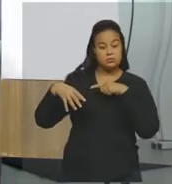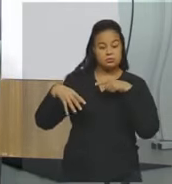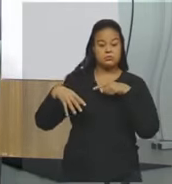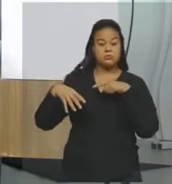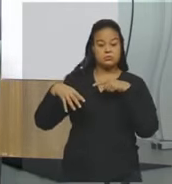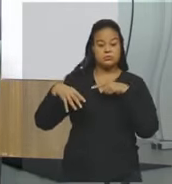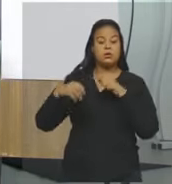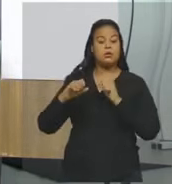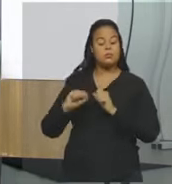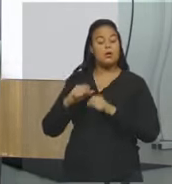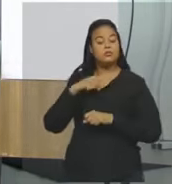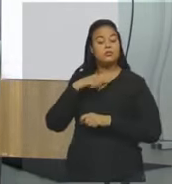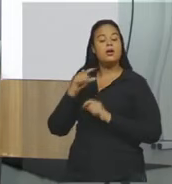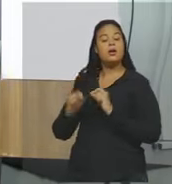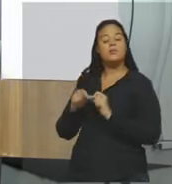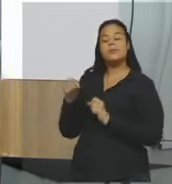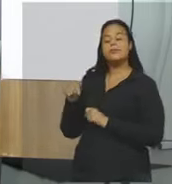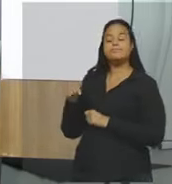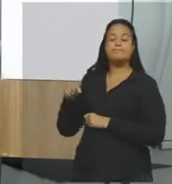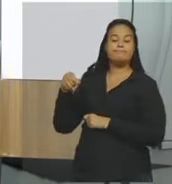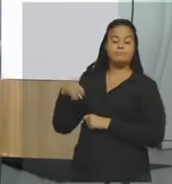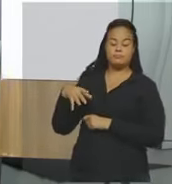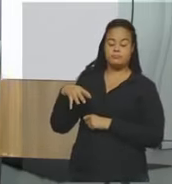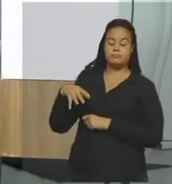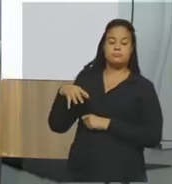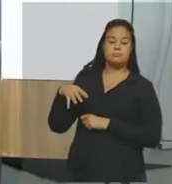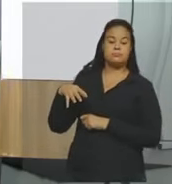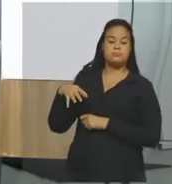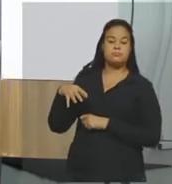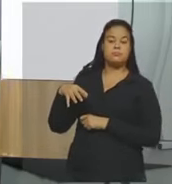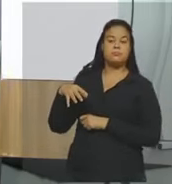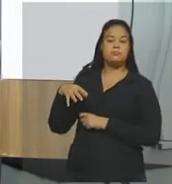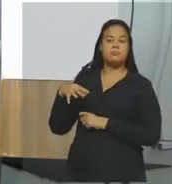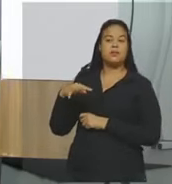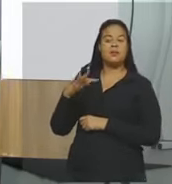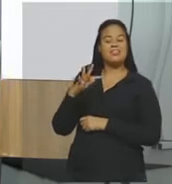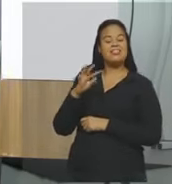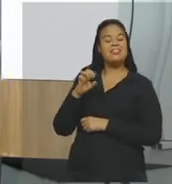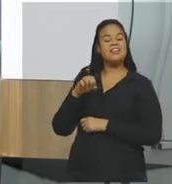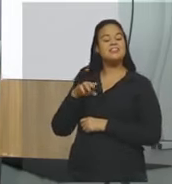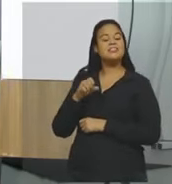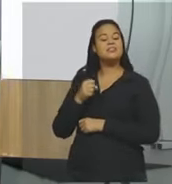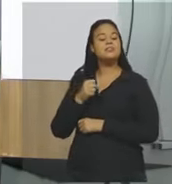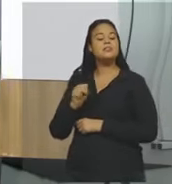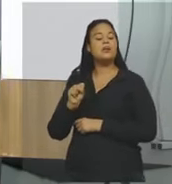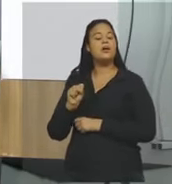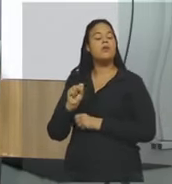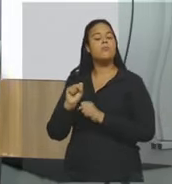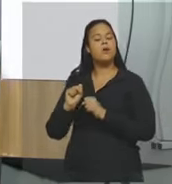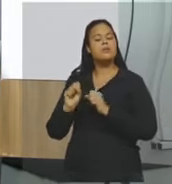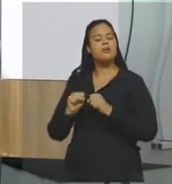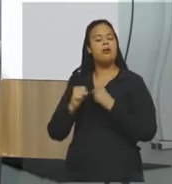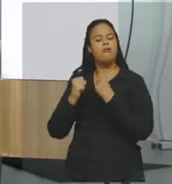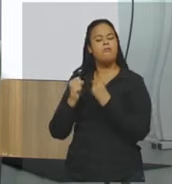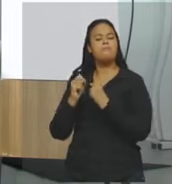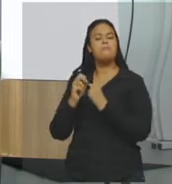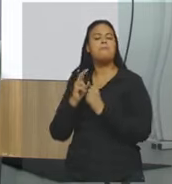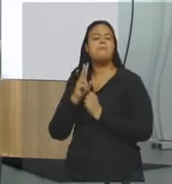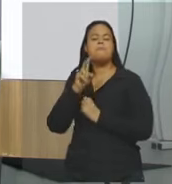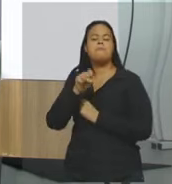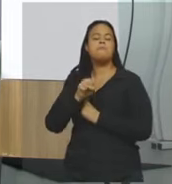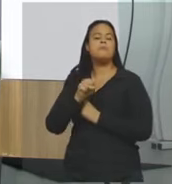eu posso ter, quando eu alimento ela com essa tensão aqui, eu posso ter uma potência máxima de